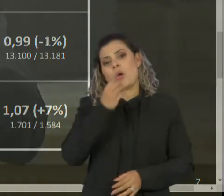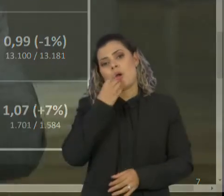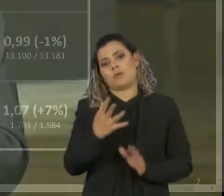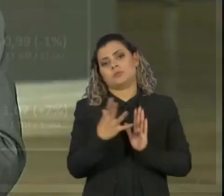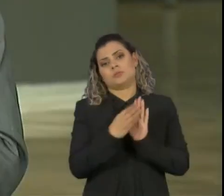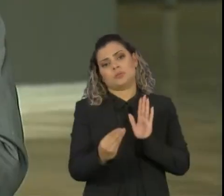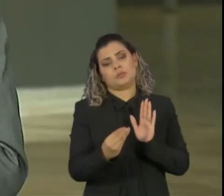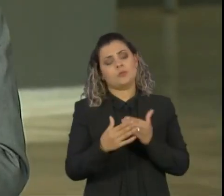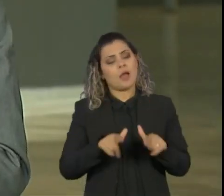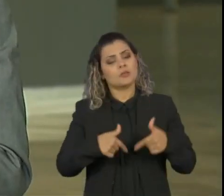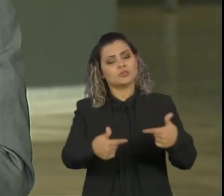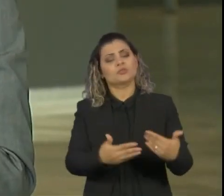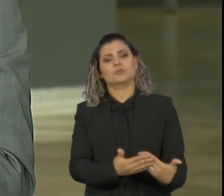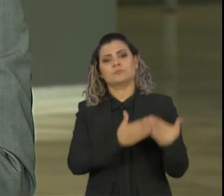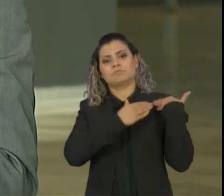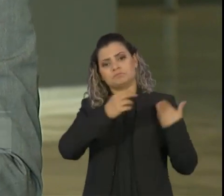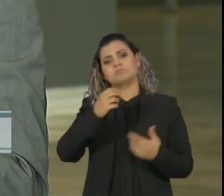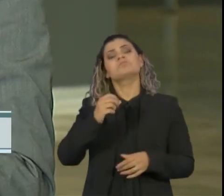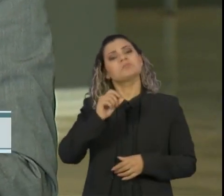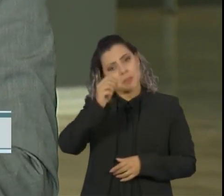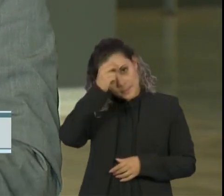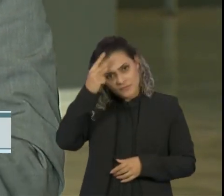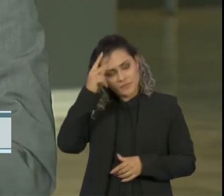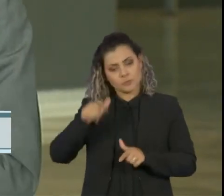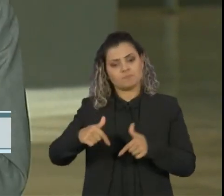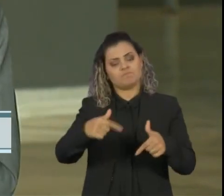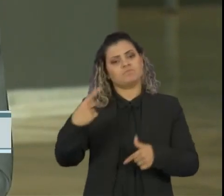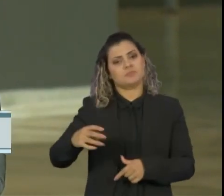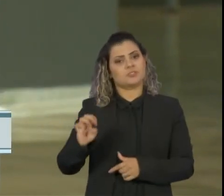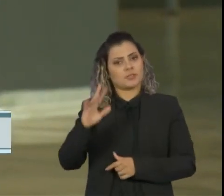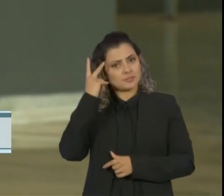atitude responsável que um prefeito faz aqui no estado de São Paulo.